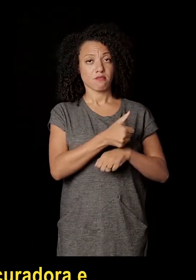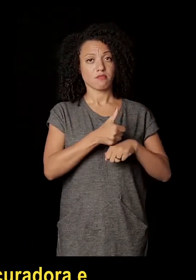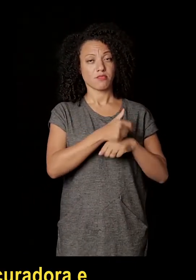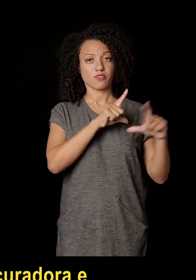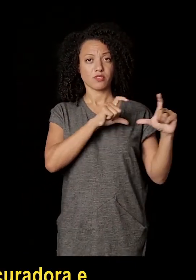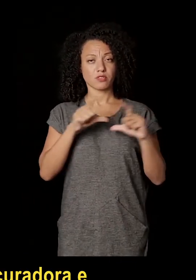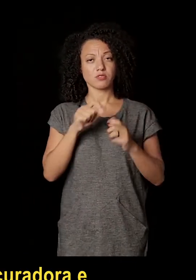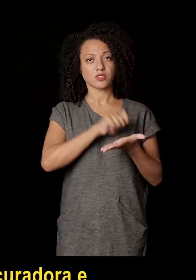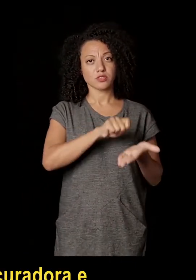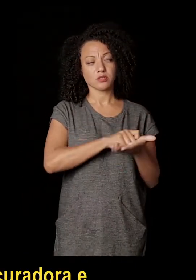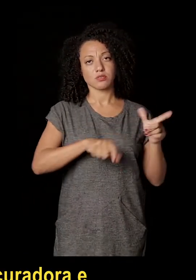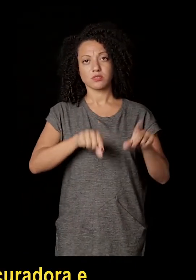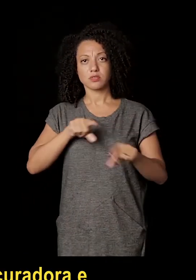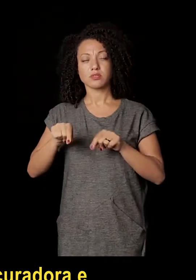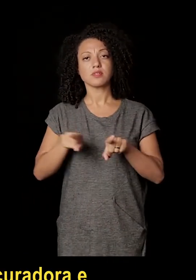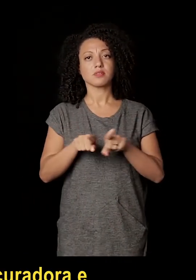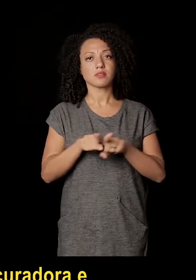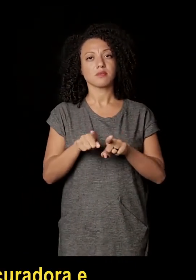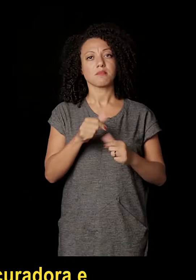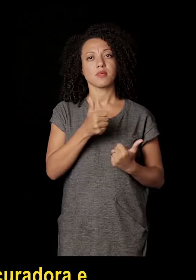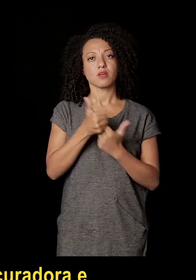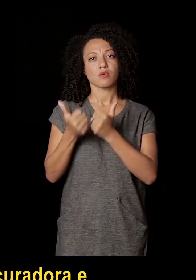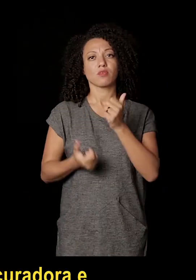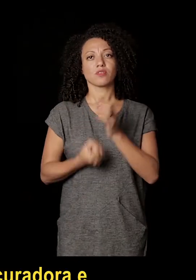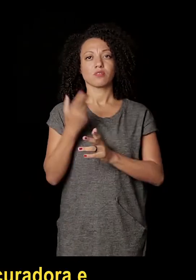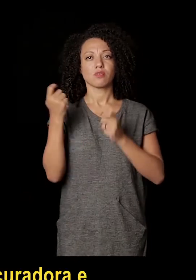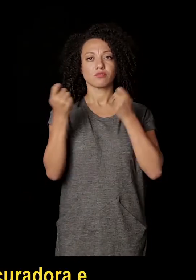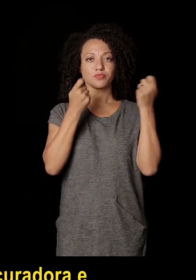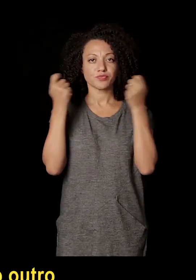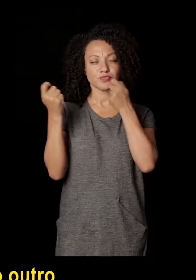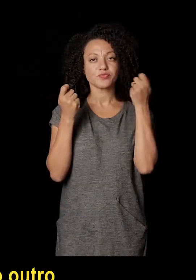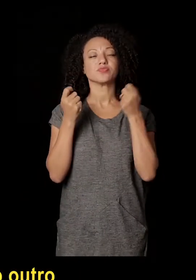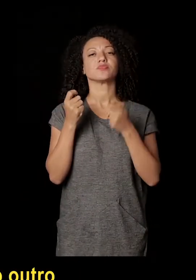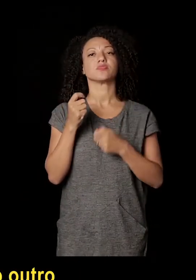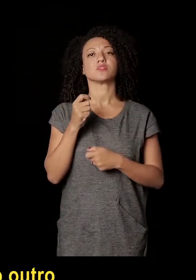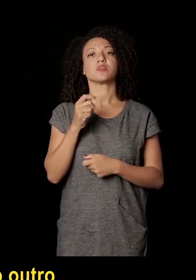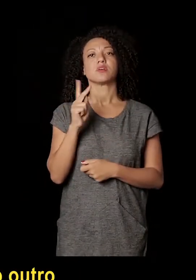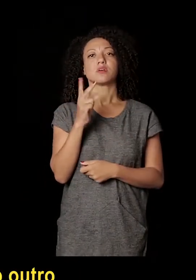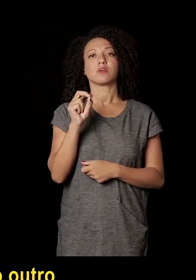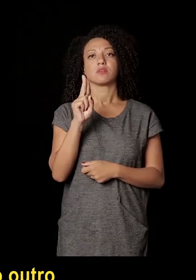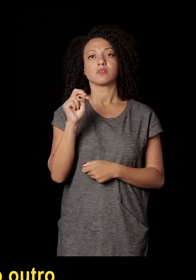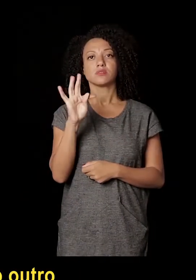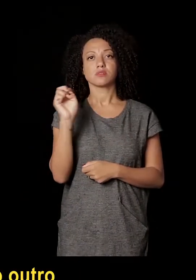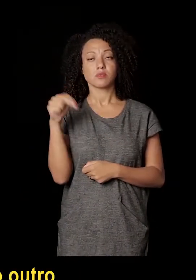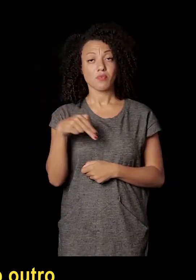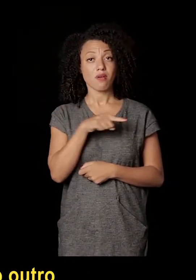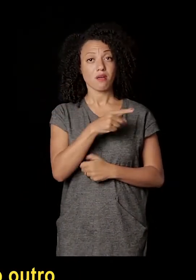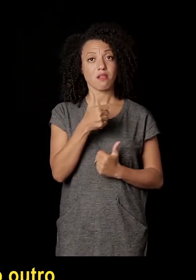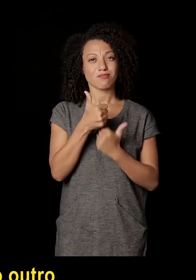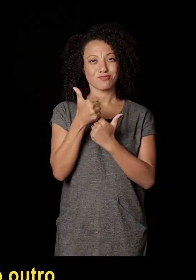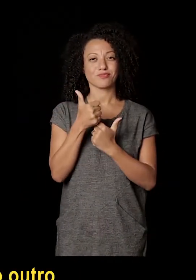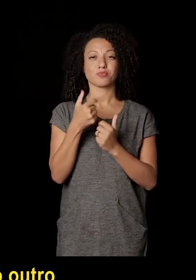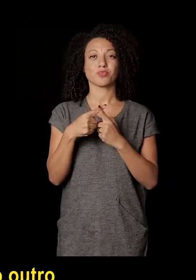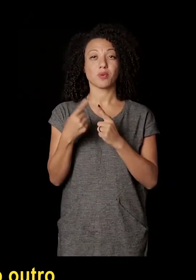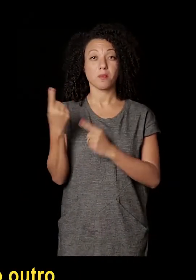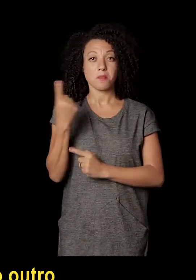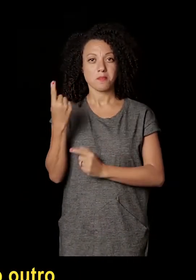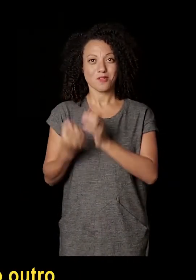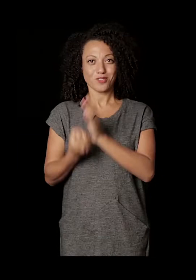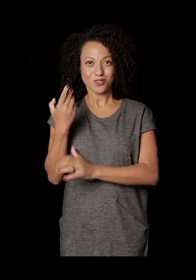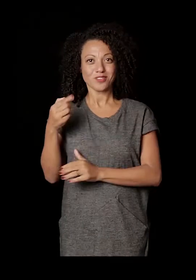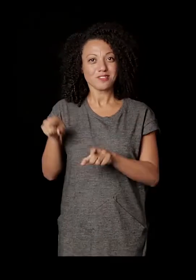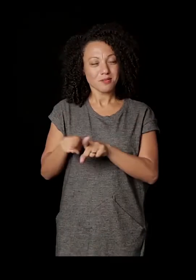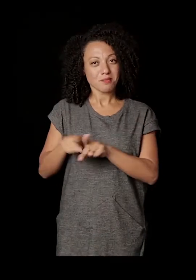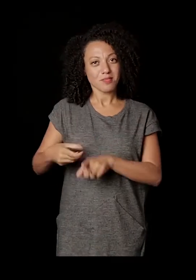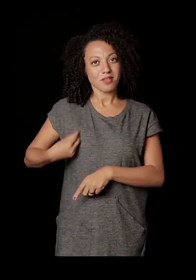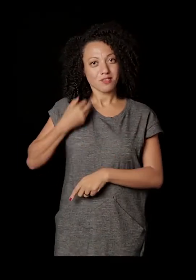escritora, curadora e cofundadora do Photo Fest em Houston. Ela é cofundadora porque o outro fundador também está aqui, que